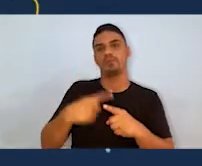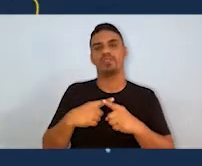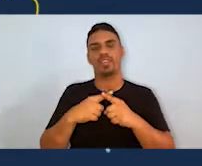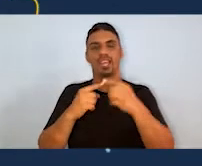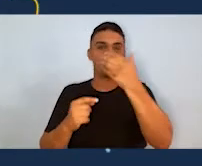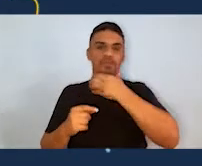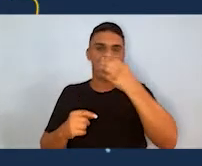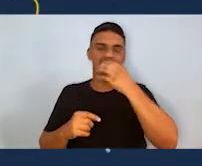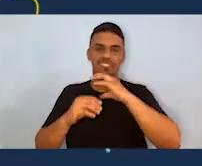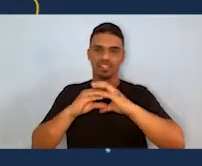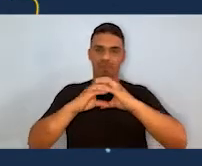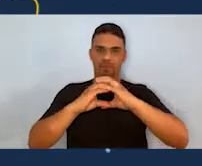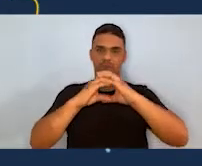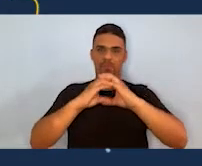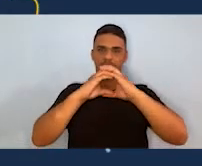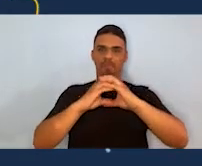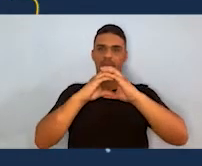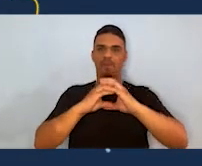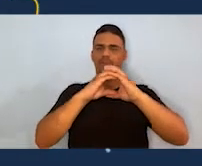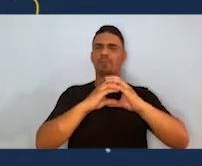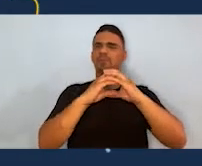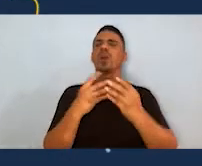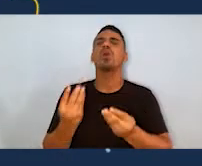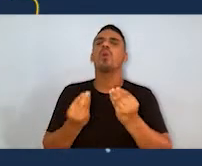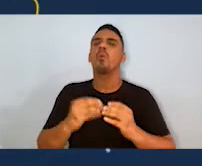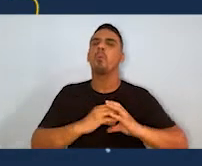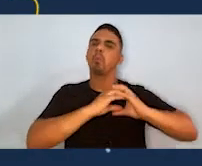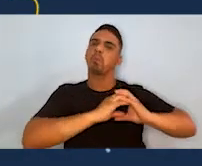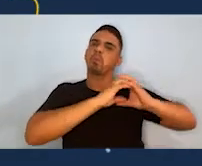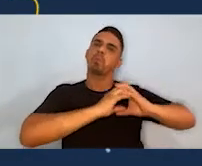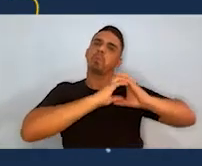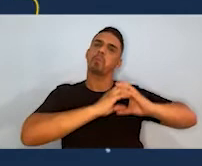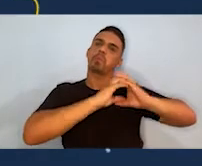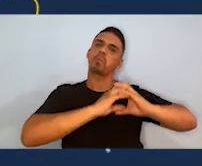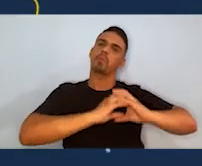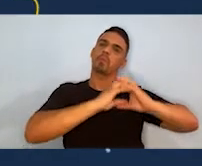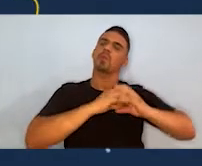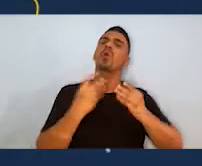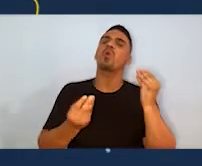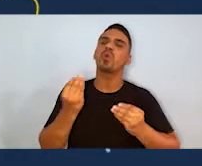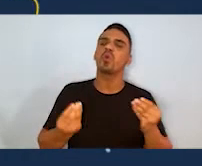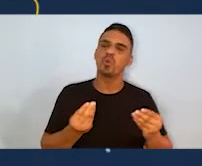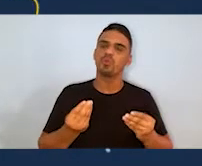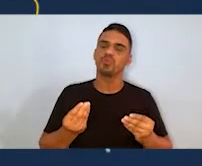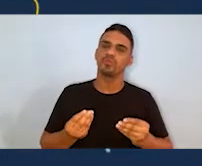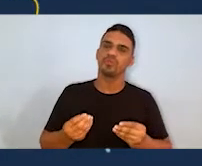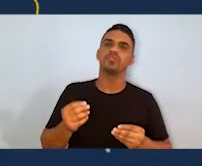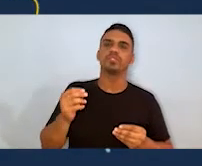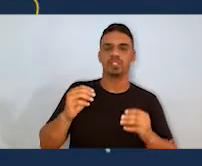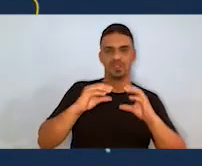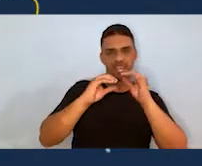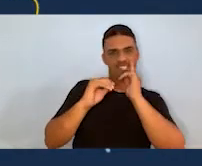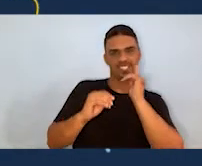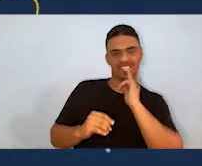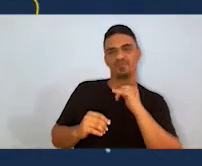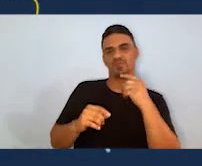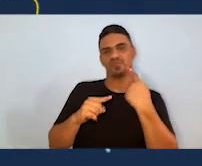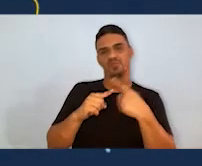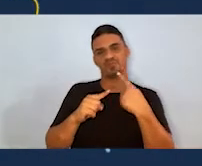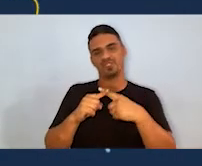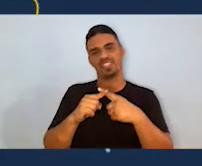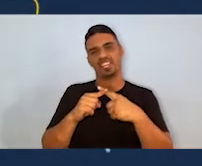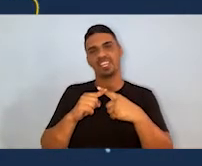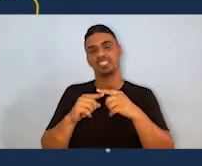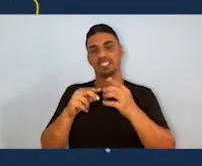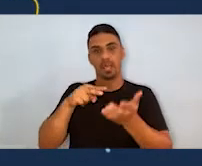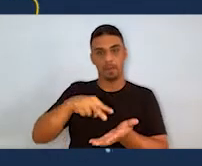essa maçãzinha pulando? Bom, a maçãzinha, se ela vai pular, ela vai deformar um pouco para baixo, porque